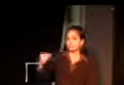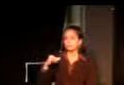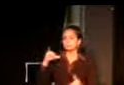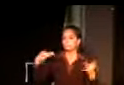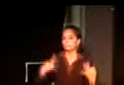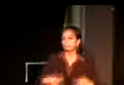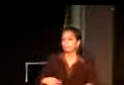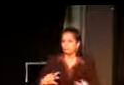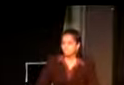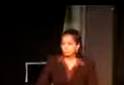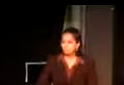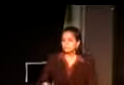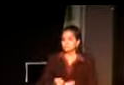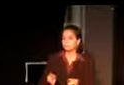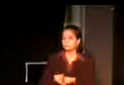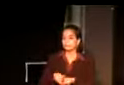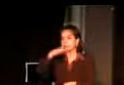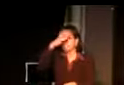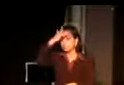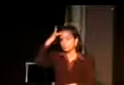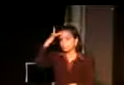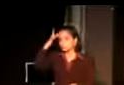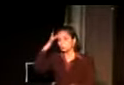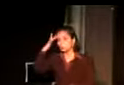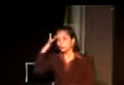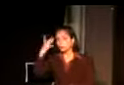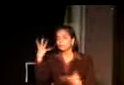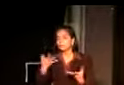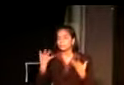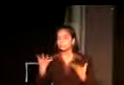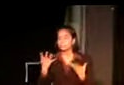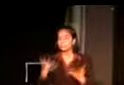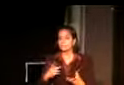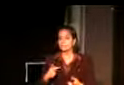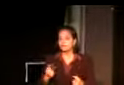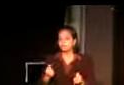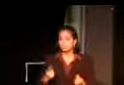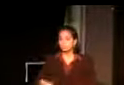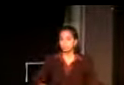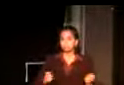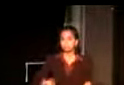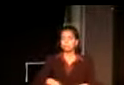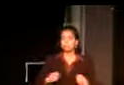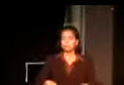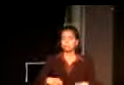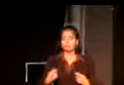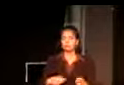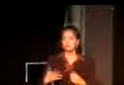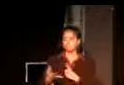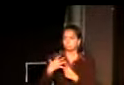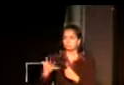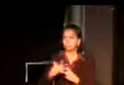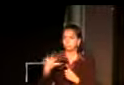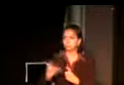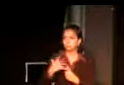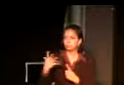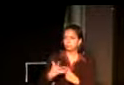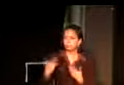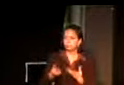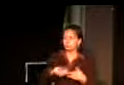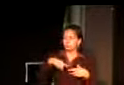gente que passa por tentativas de lavagem cerebral Consumista e alienadora o tempo todo